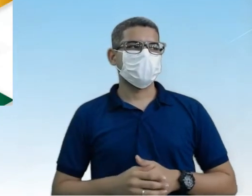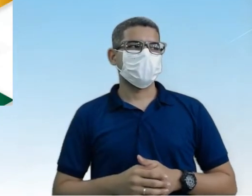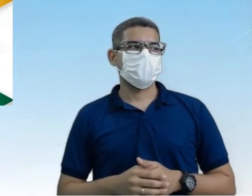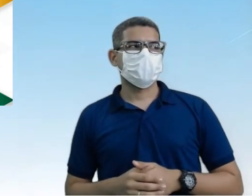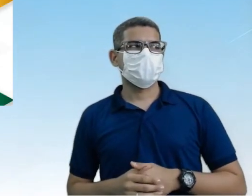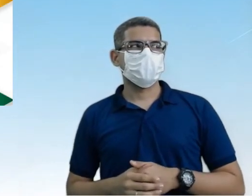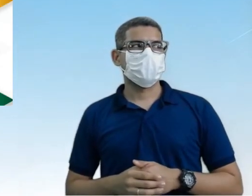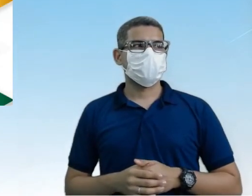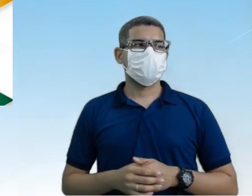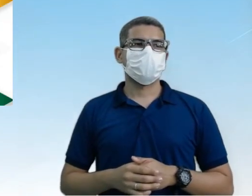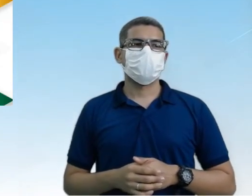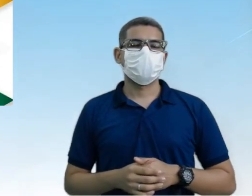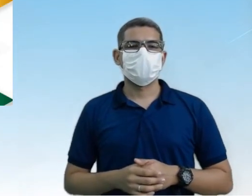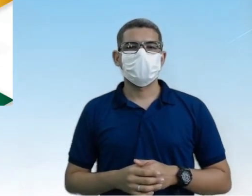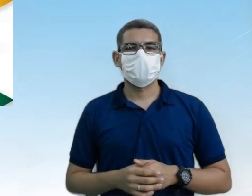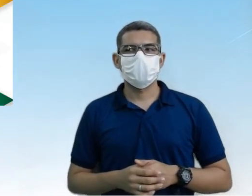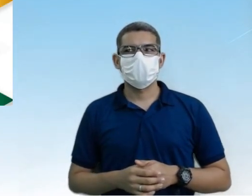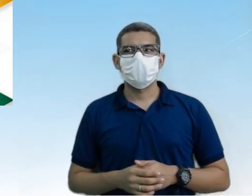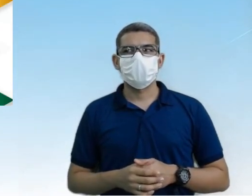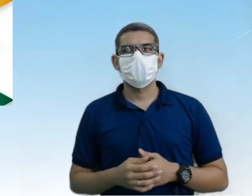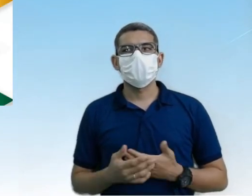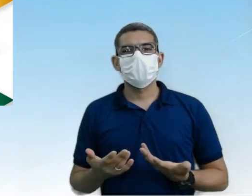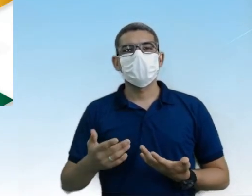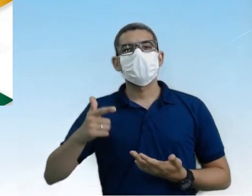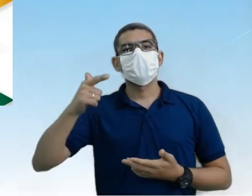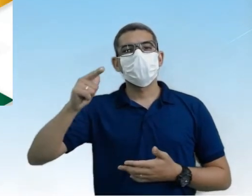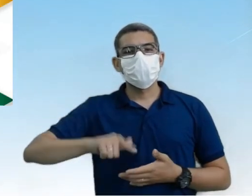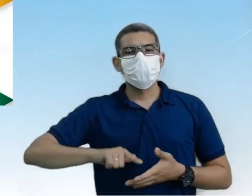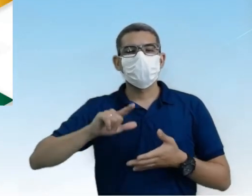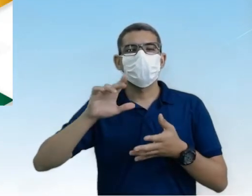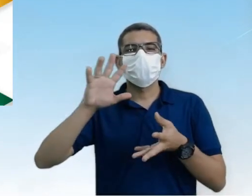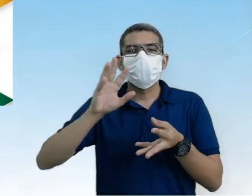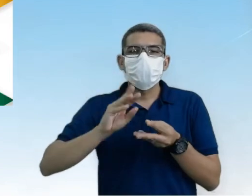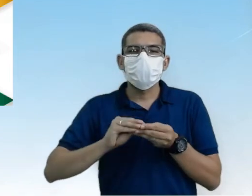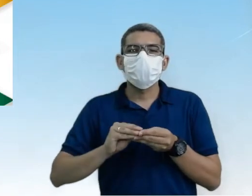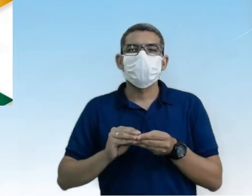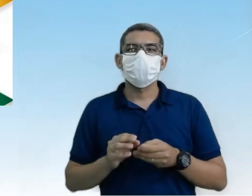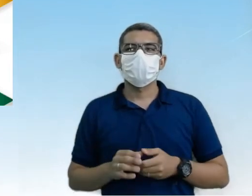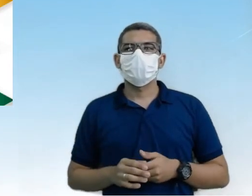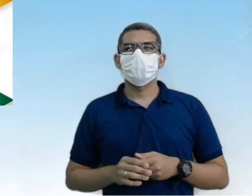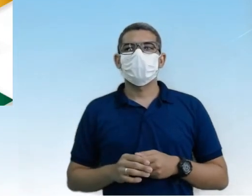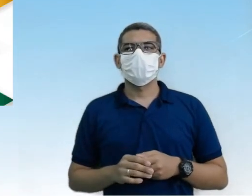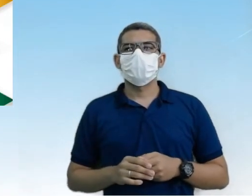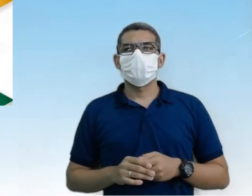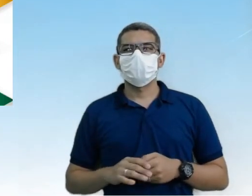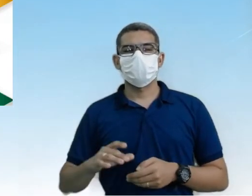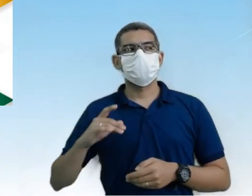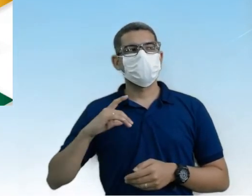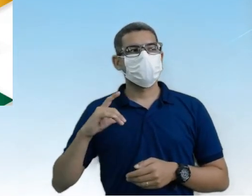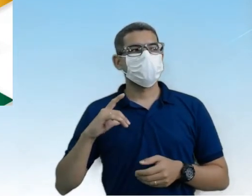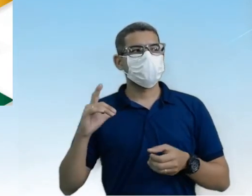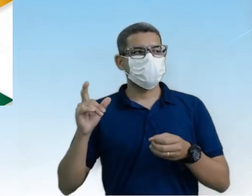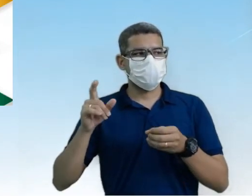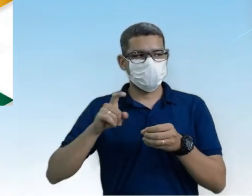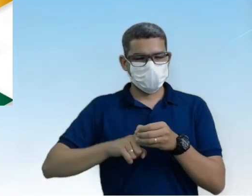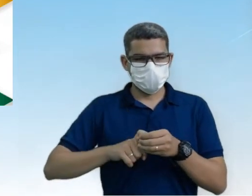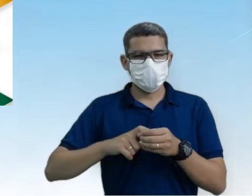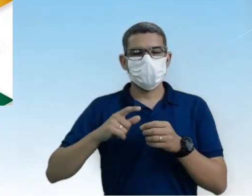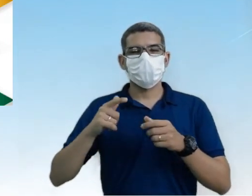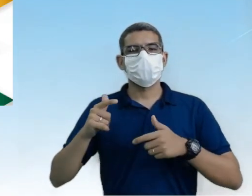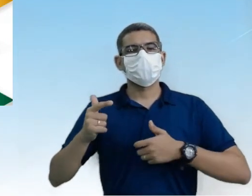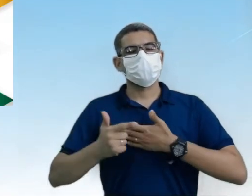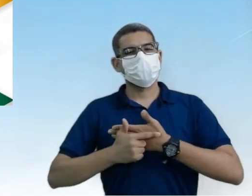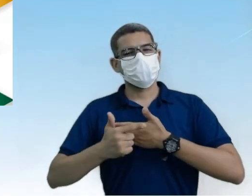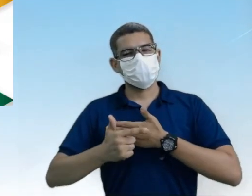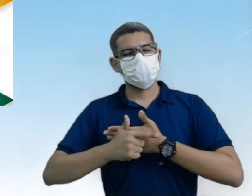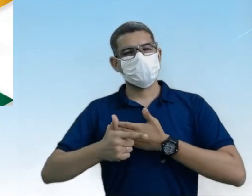pessoas. E aí, novamente, em resumo, nós temos de volta a sua função, né? A